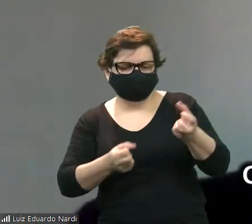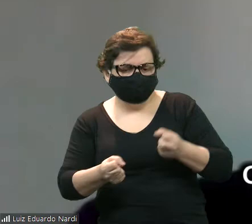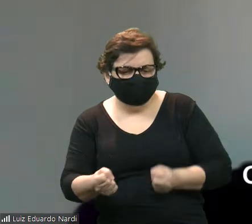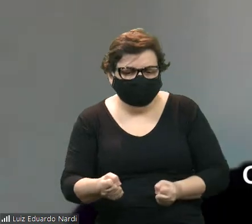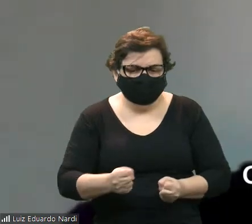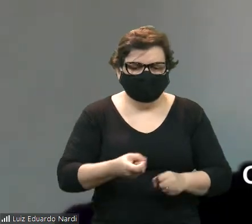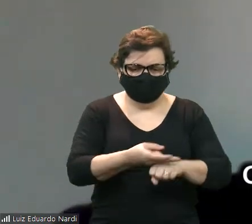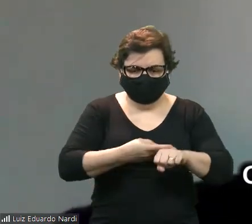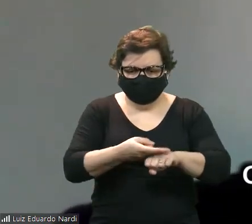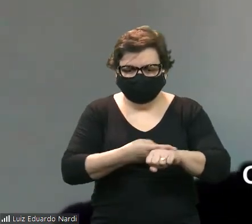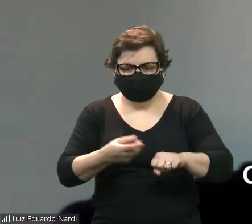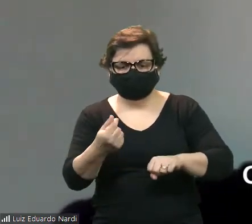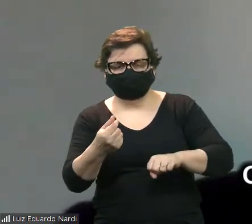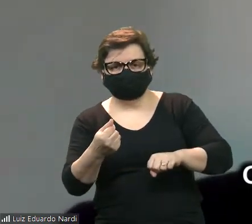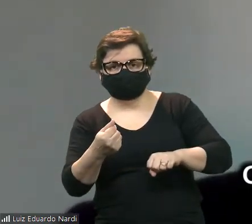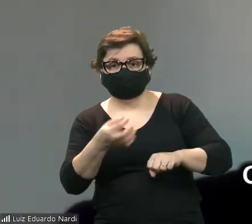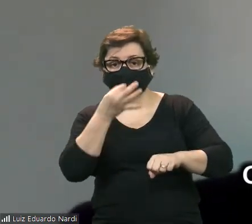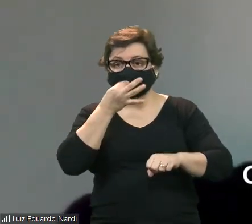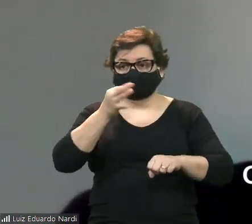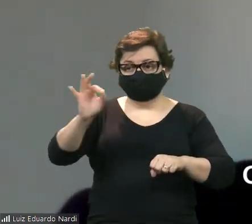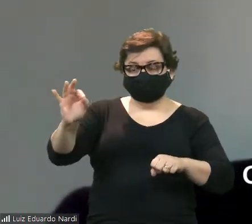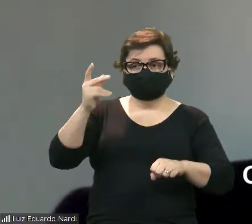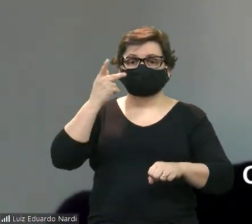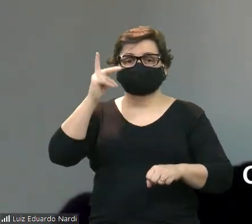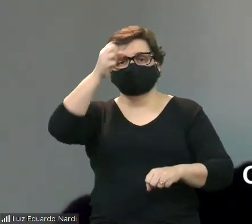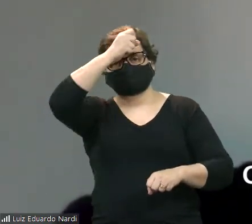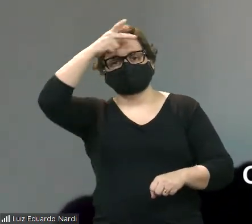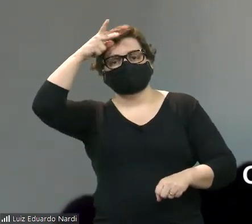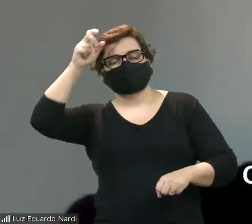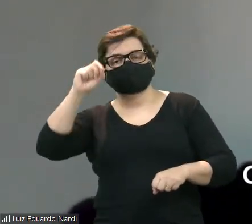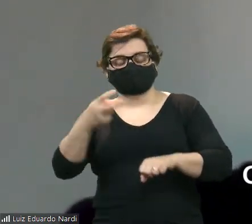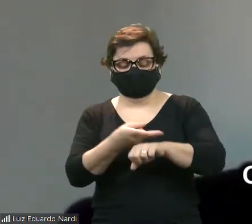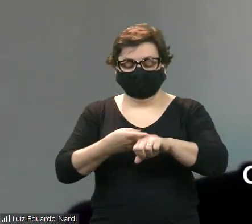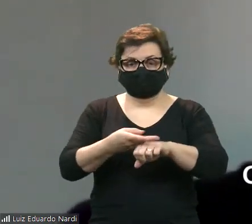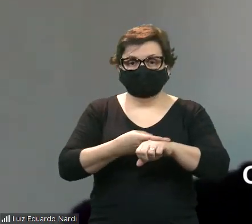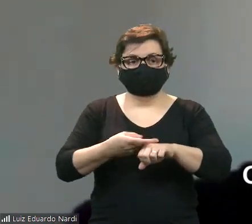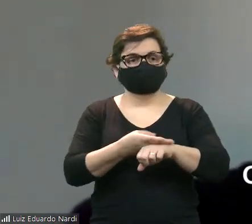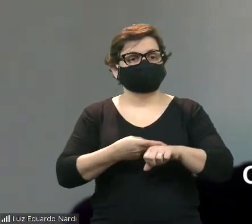recursos. Sugiro ao prefeito até que procure,